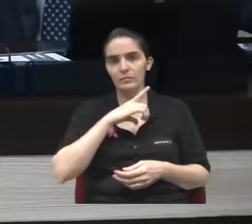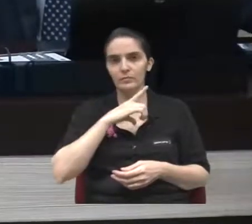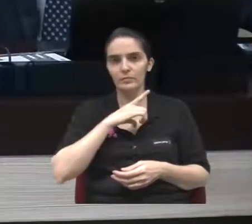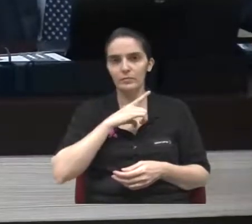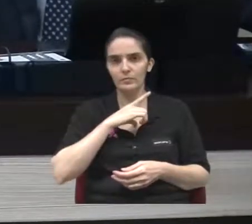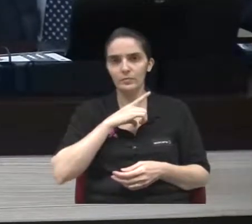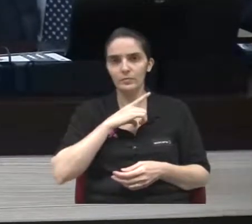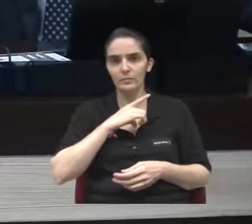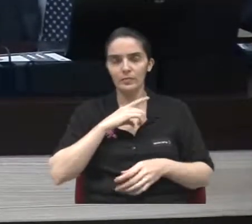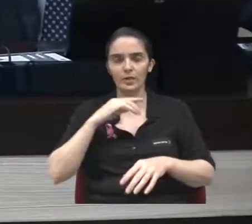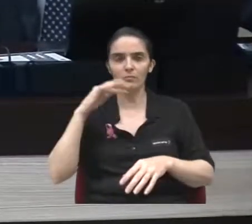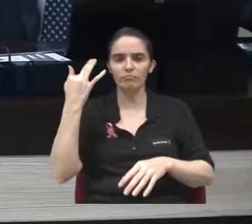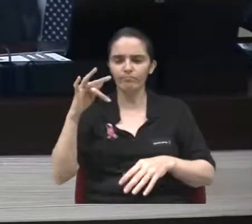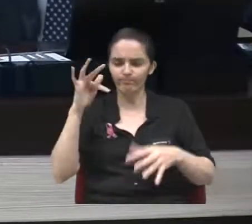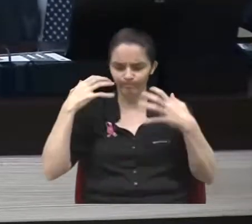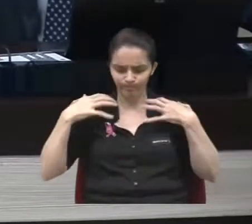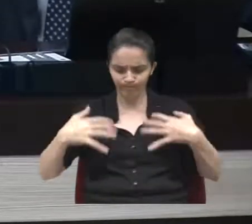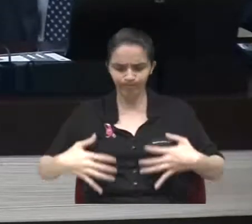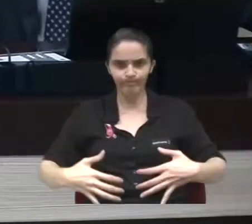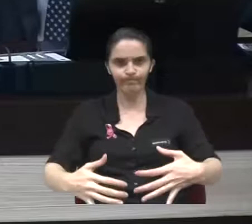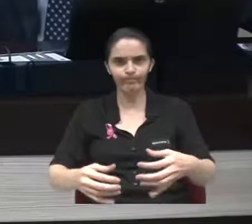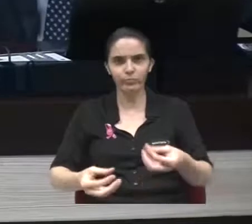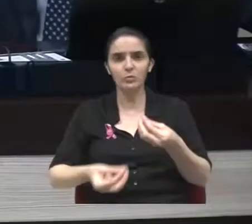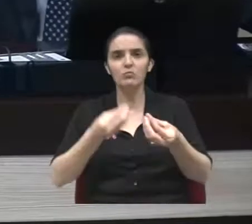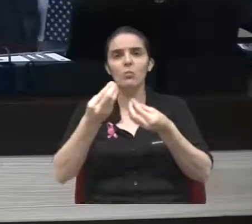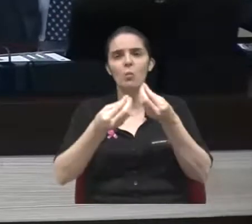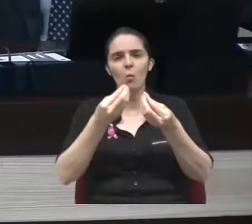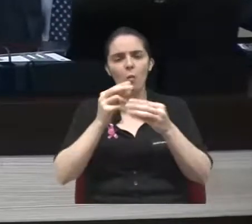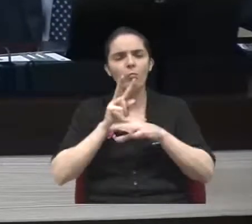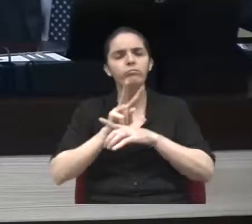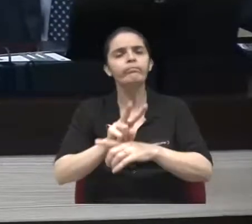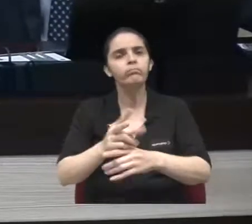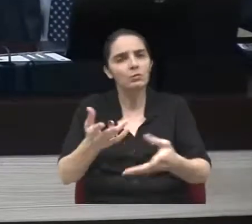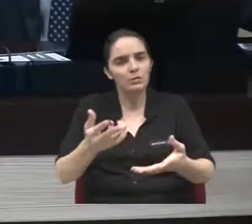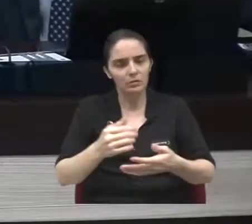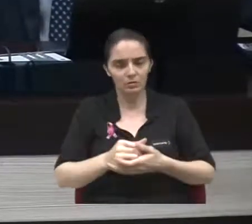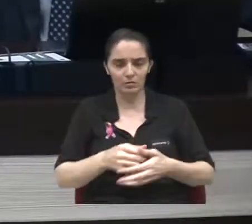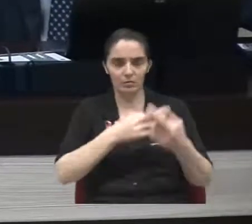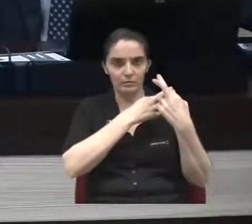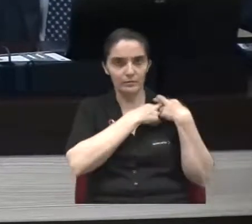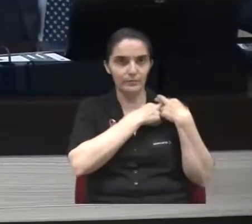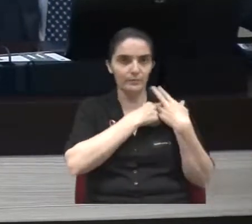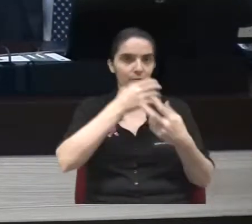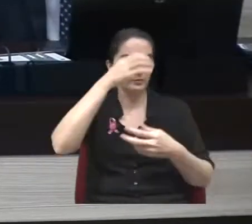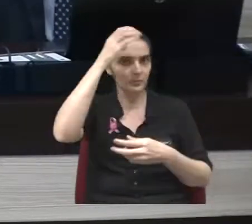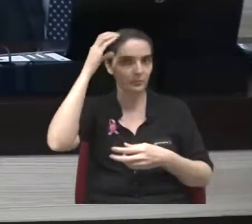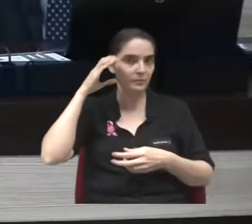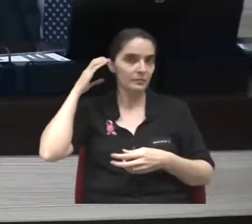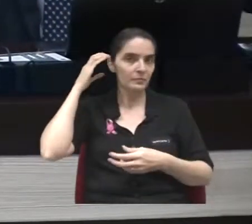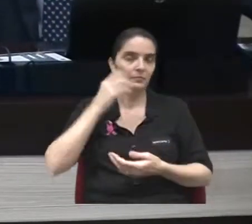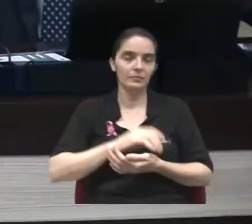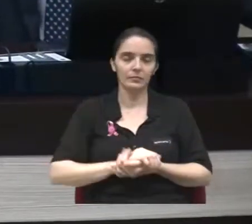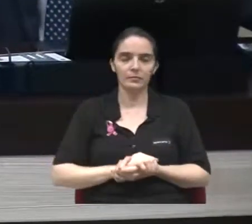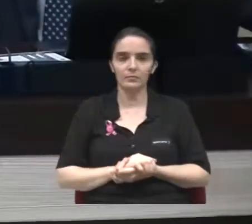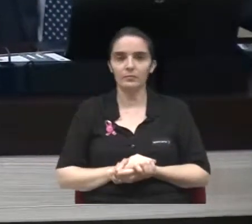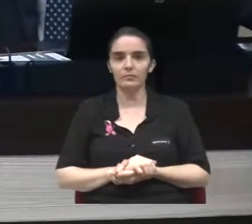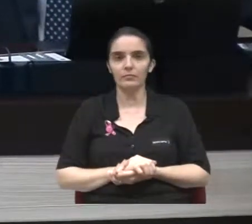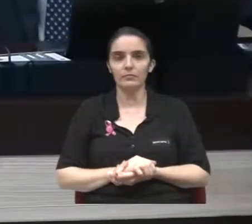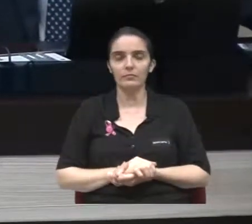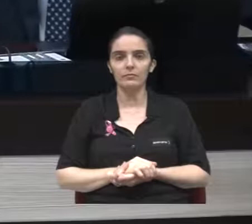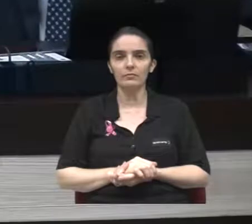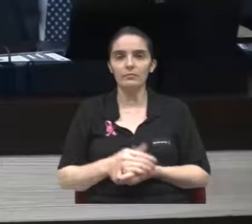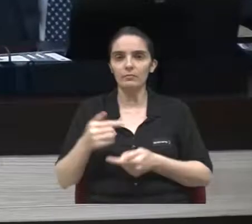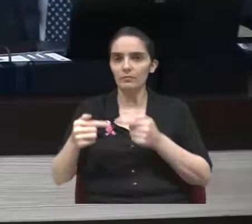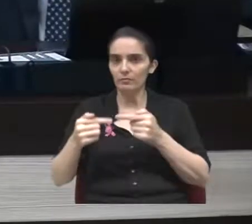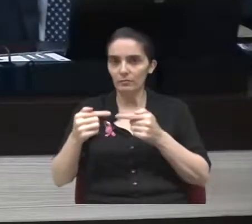e o tratamento disponível no município de Limeira. Autoria, vereadora Carolina Pontes. O requerimento está em discussão. Algum